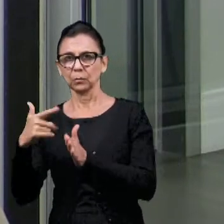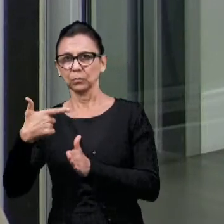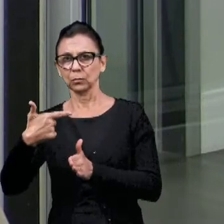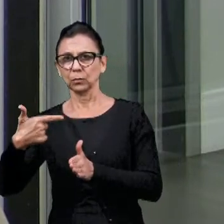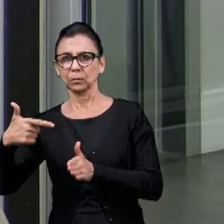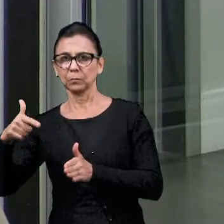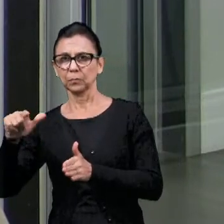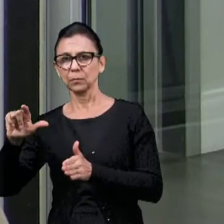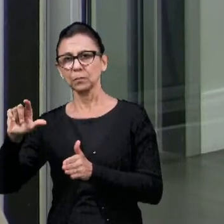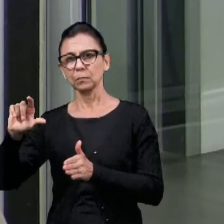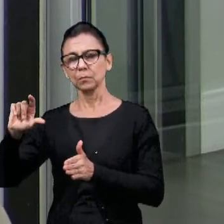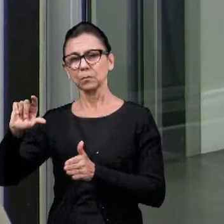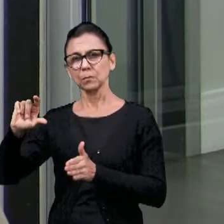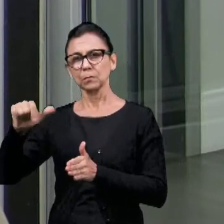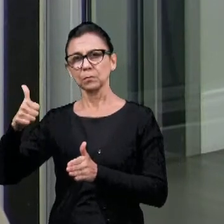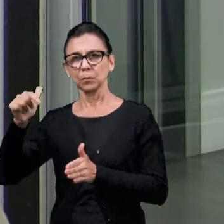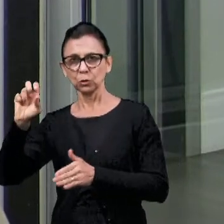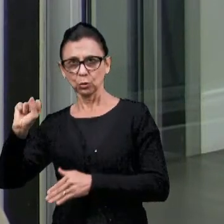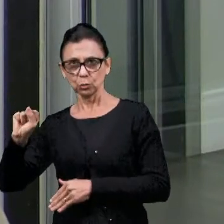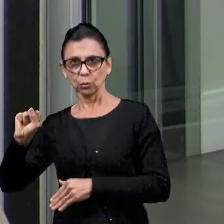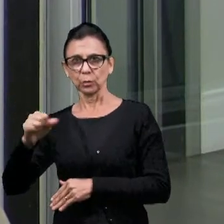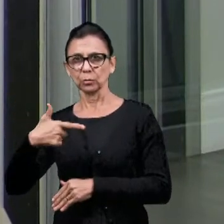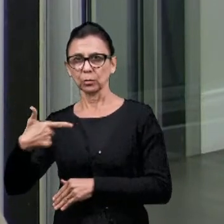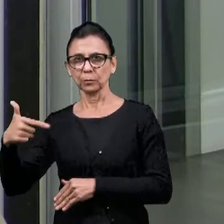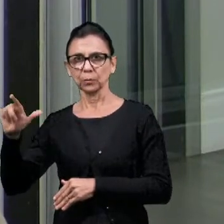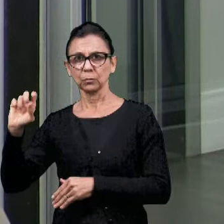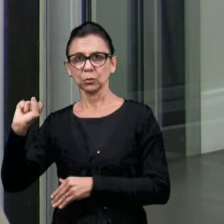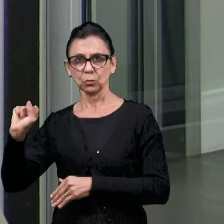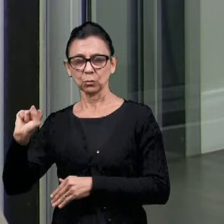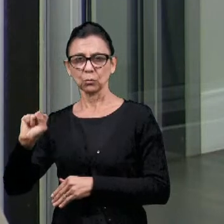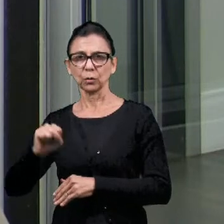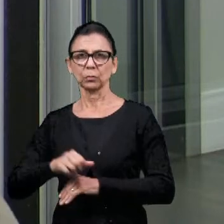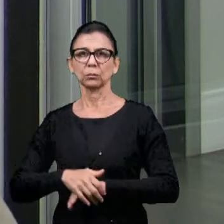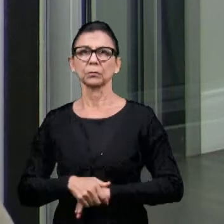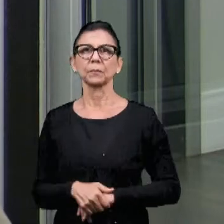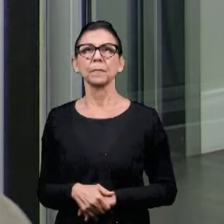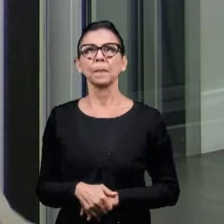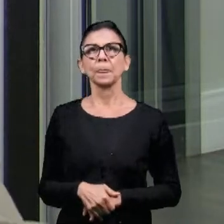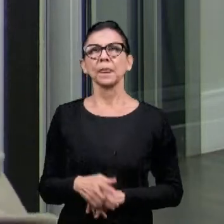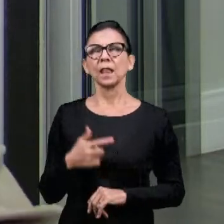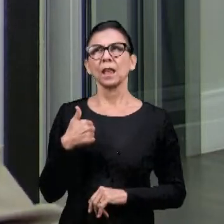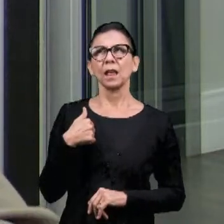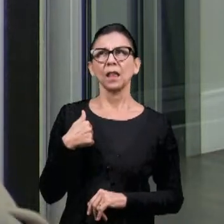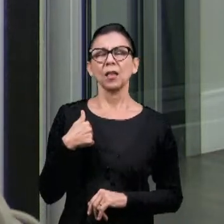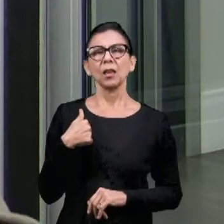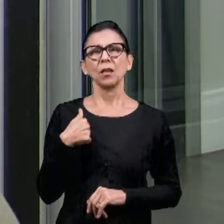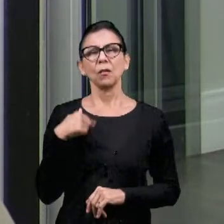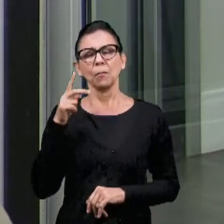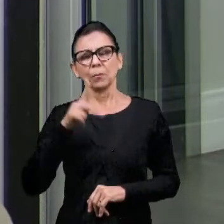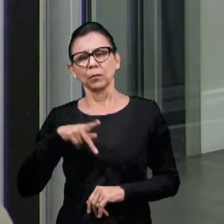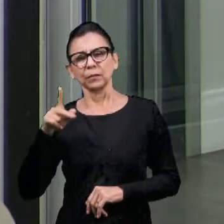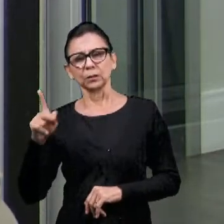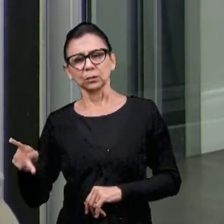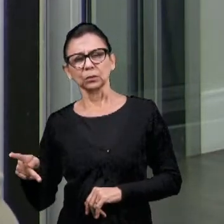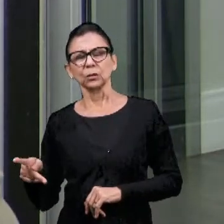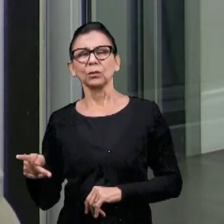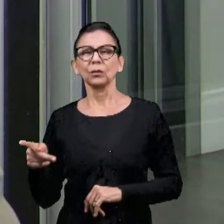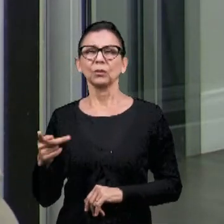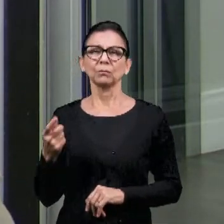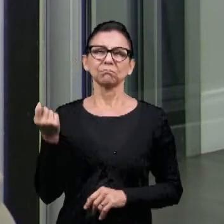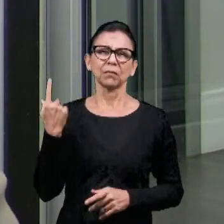Eu fiquei exclusivamente como professor uns 15 anos. Eu sempre dava aula e fazia outra